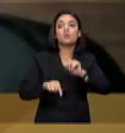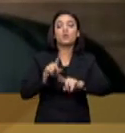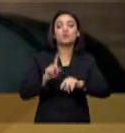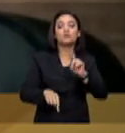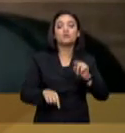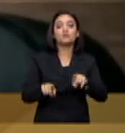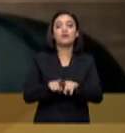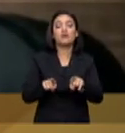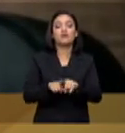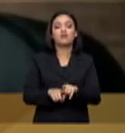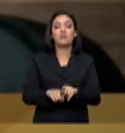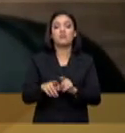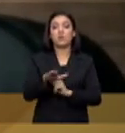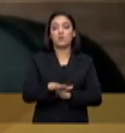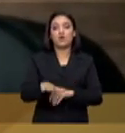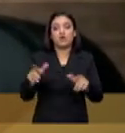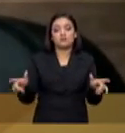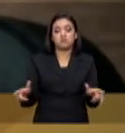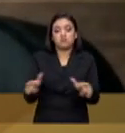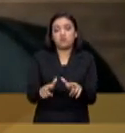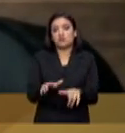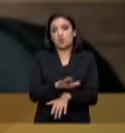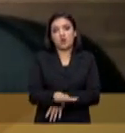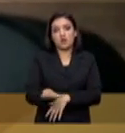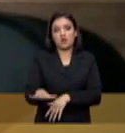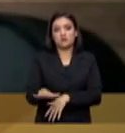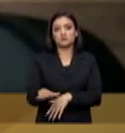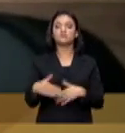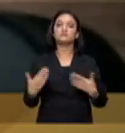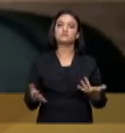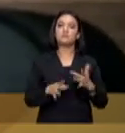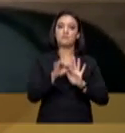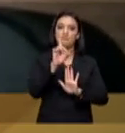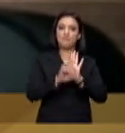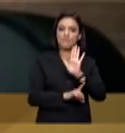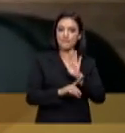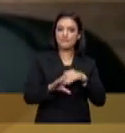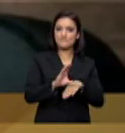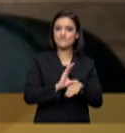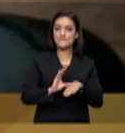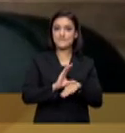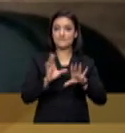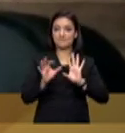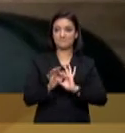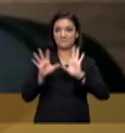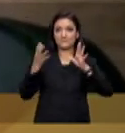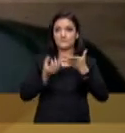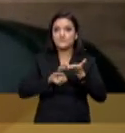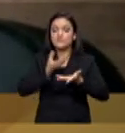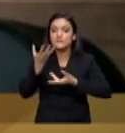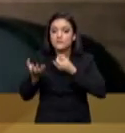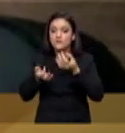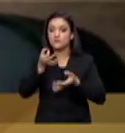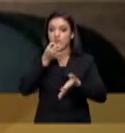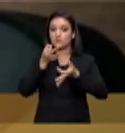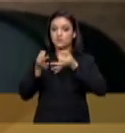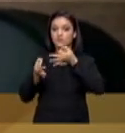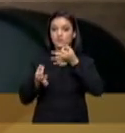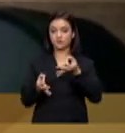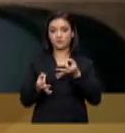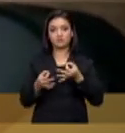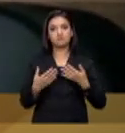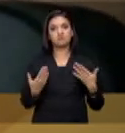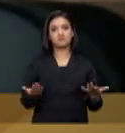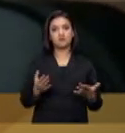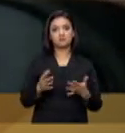público ainda mais reduzido. O direito constitucional à liberdade de expressão, direito esse